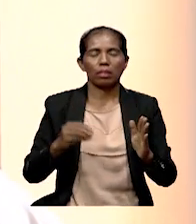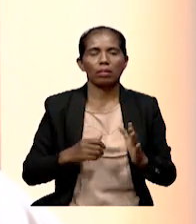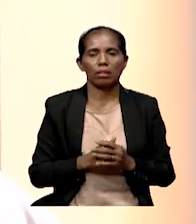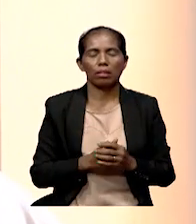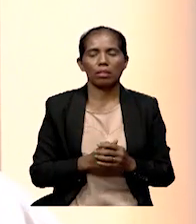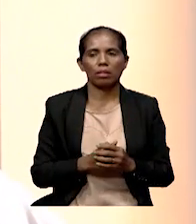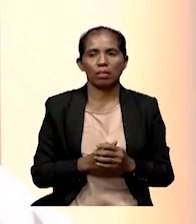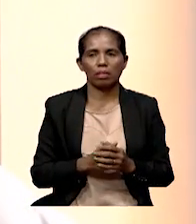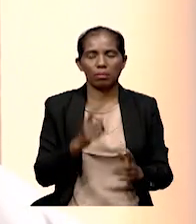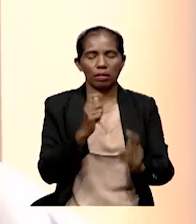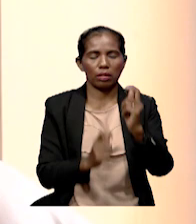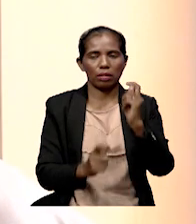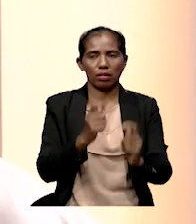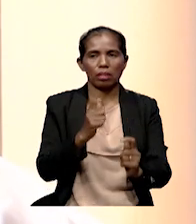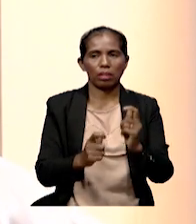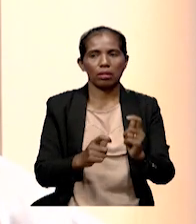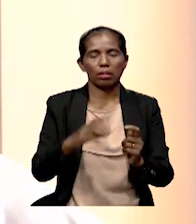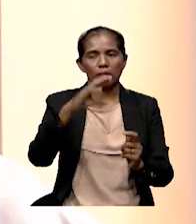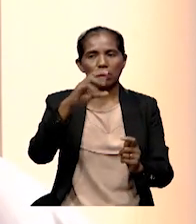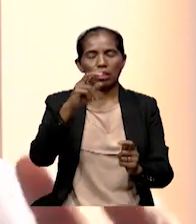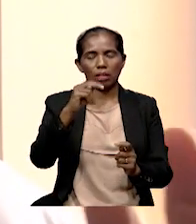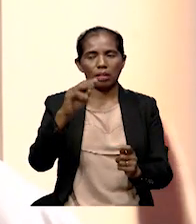para Tribunal, para CNE,